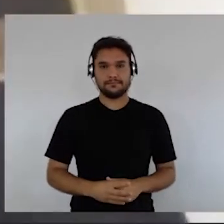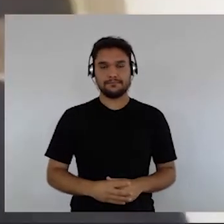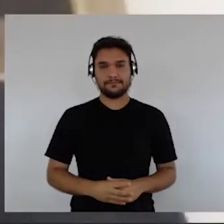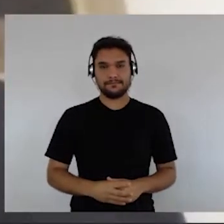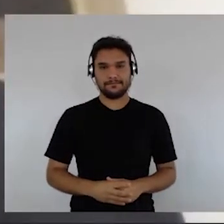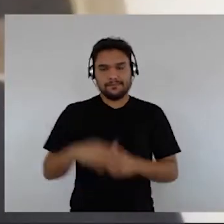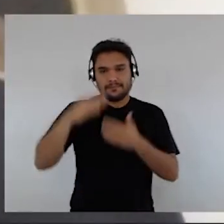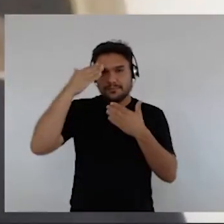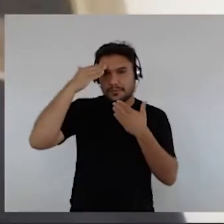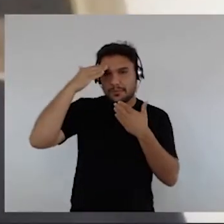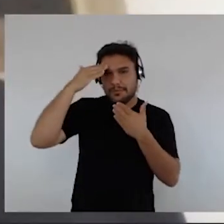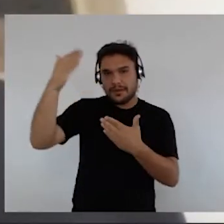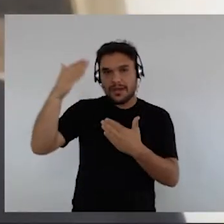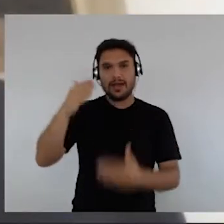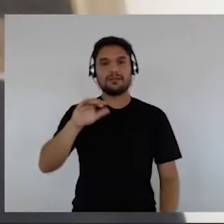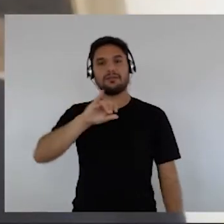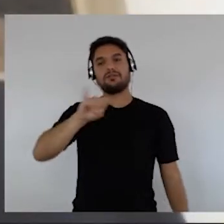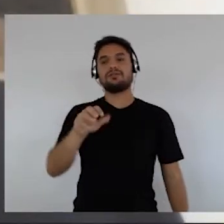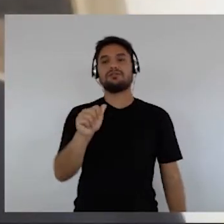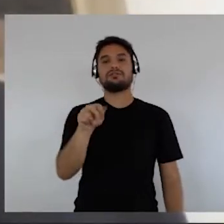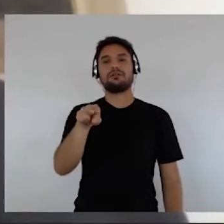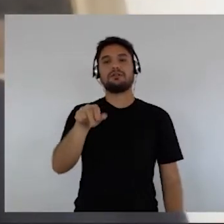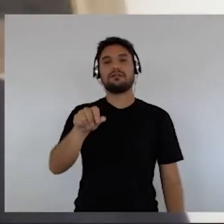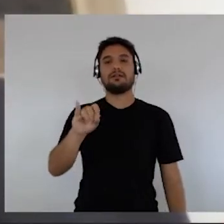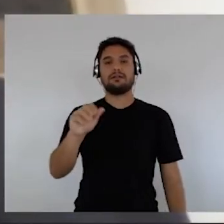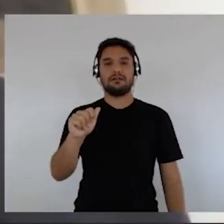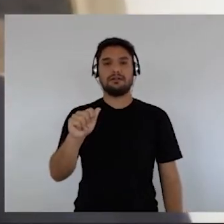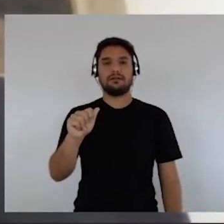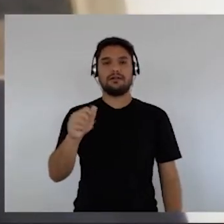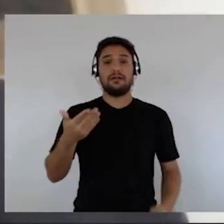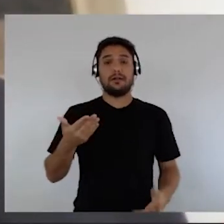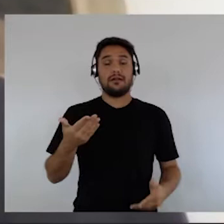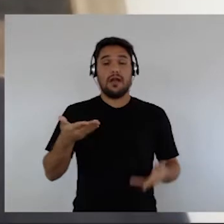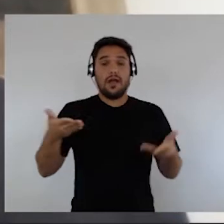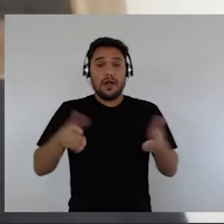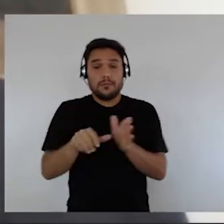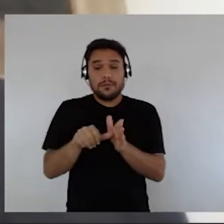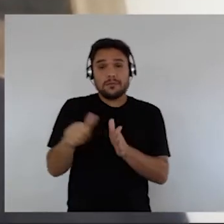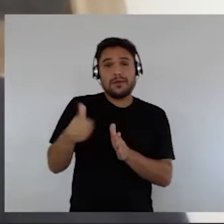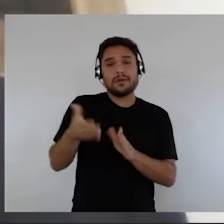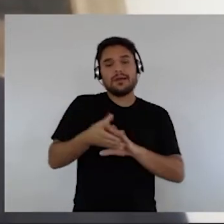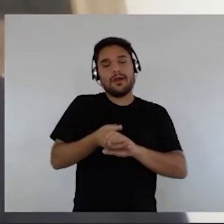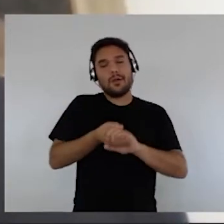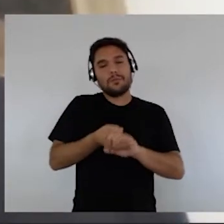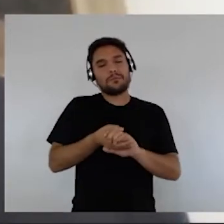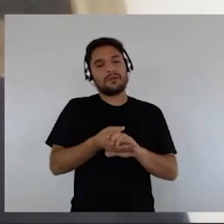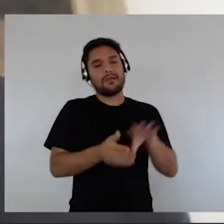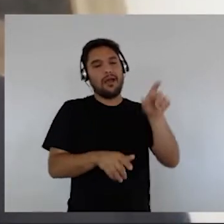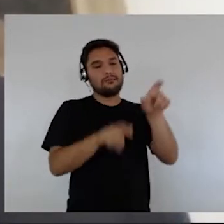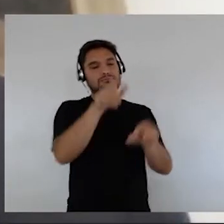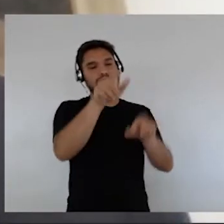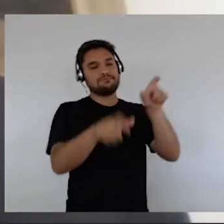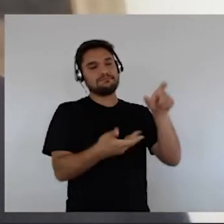Muito obrigado, doutora Janaí. Em primeiro lugar, eu gostaria de cumprimentar a todos,